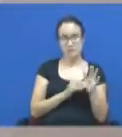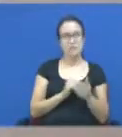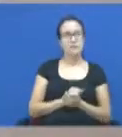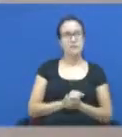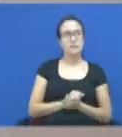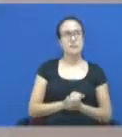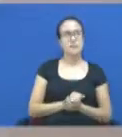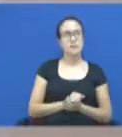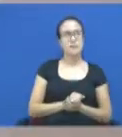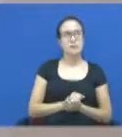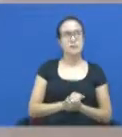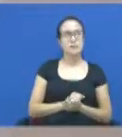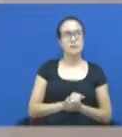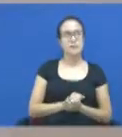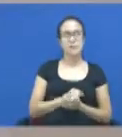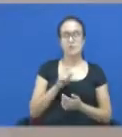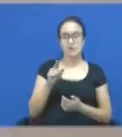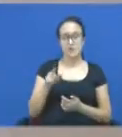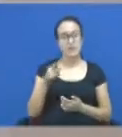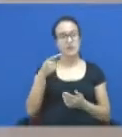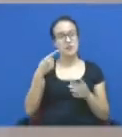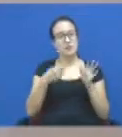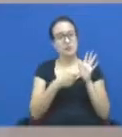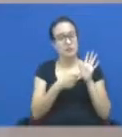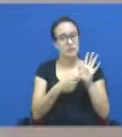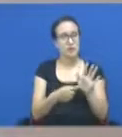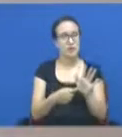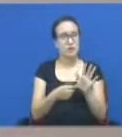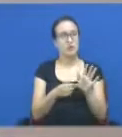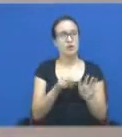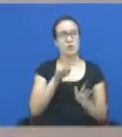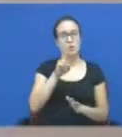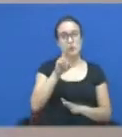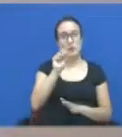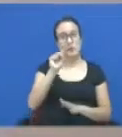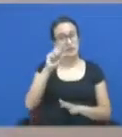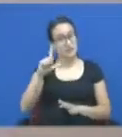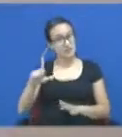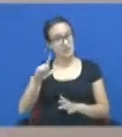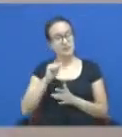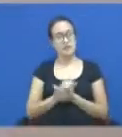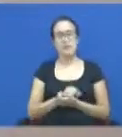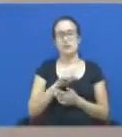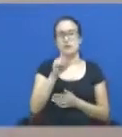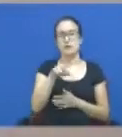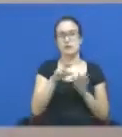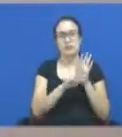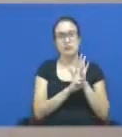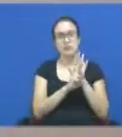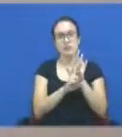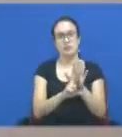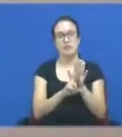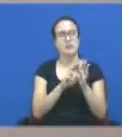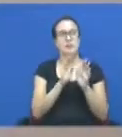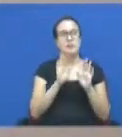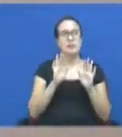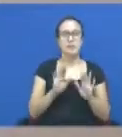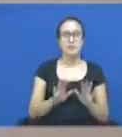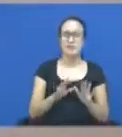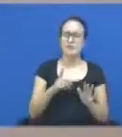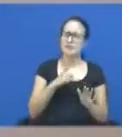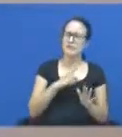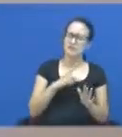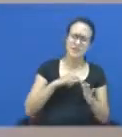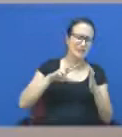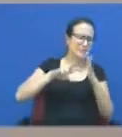Só que ele citava, né, que era a USL, esse representante. Como entramos em acordo aqui, que tem muitos outros